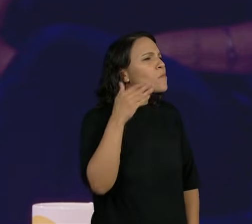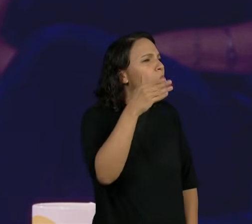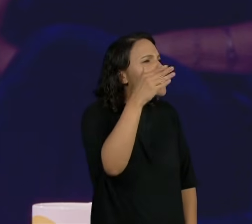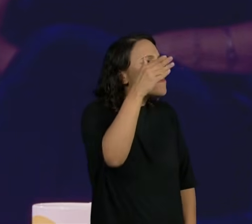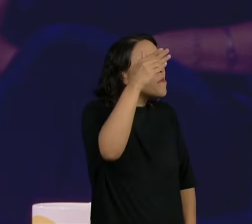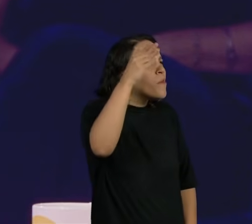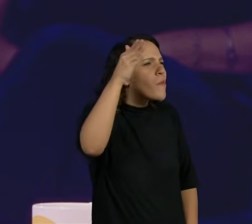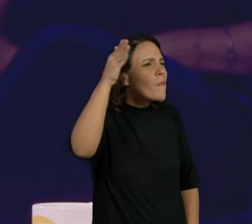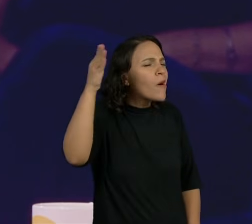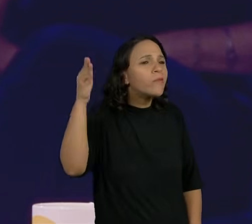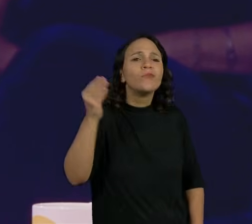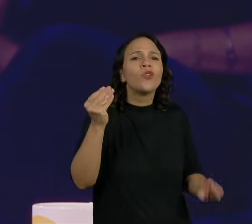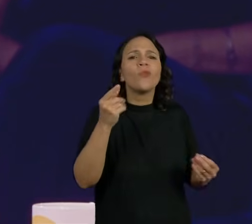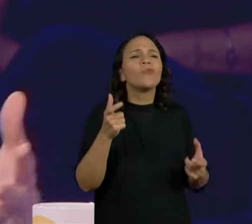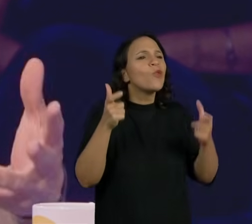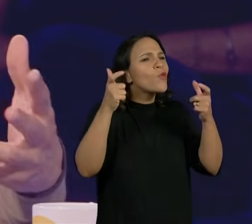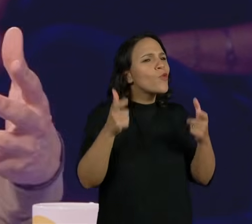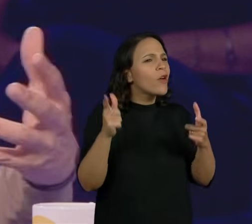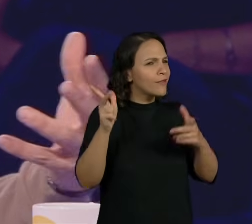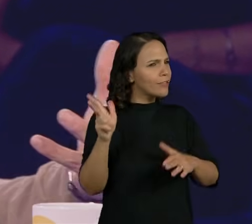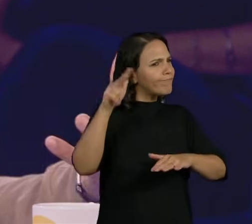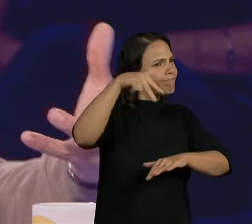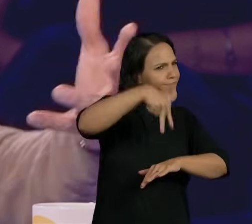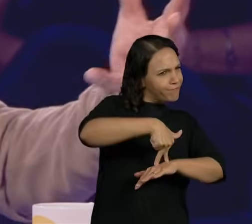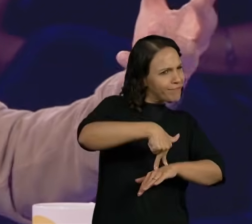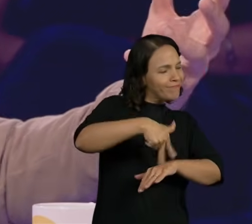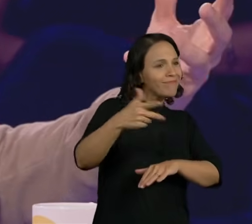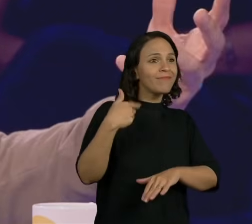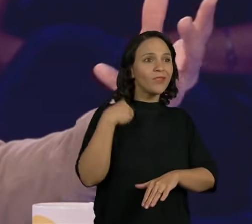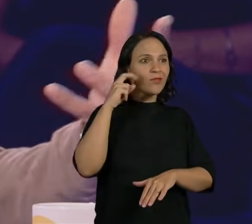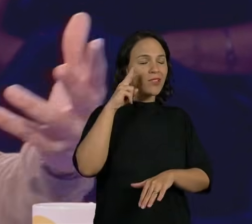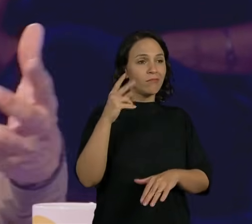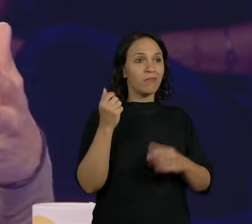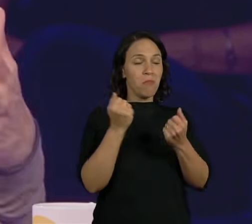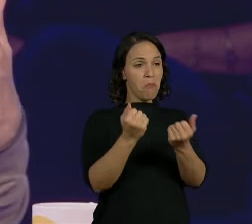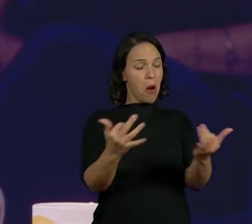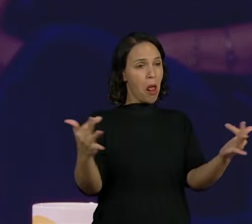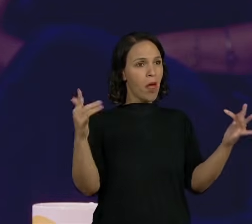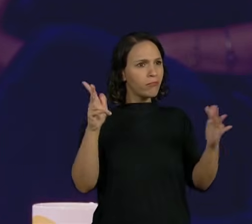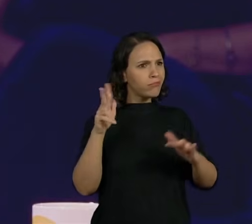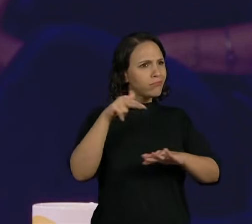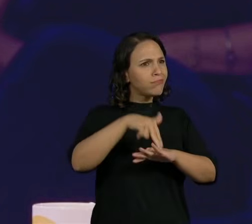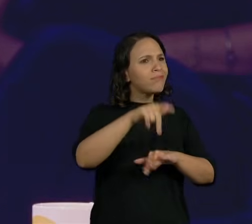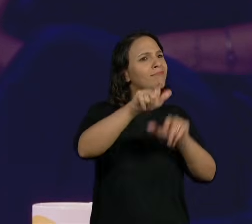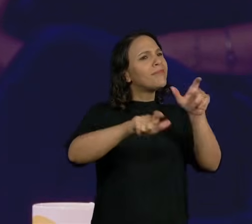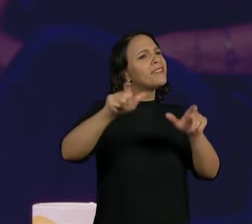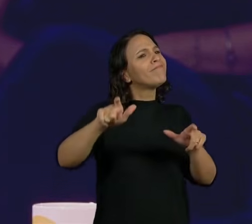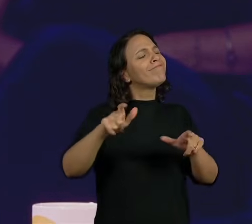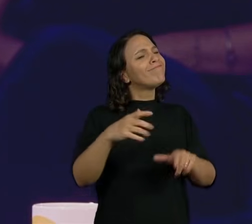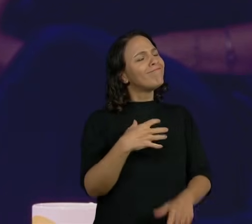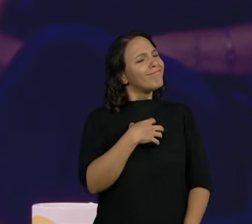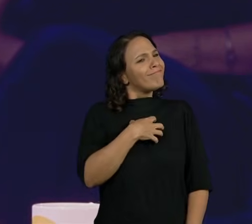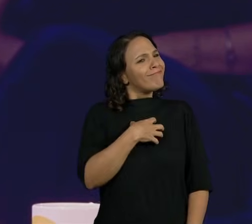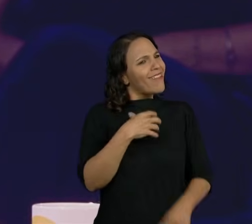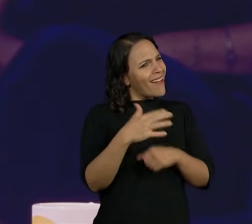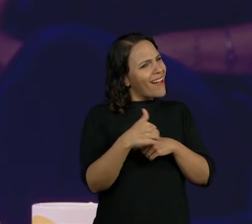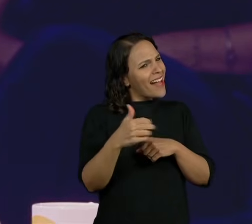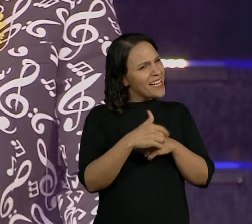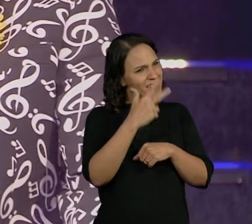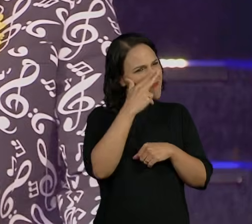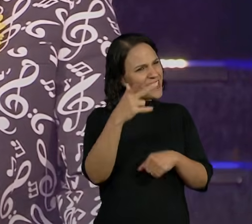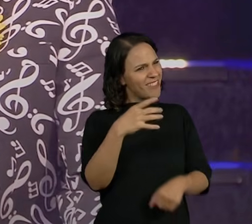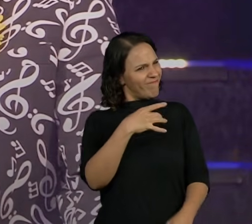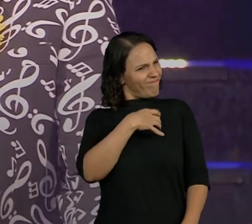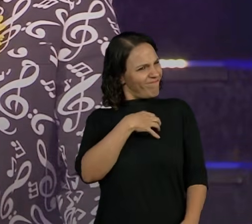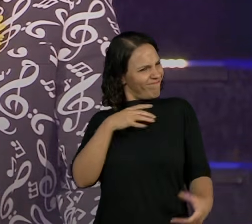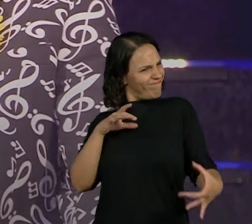você chegar num lugar assim? Eu estava vendo essa plateia quando você entrou, né? O carinho das pessoas. Isso toca na alma, né? Isso é